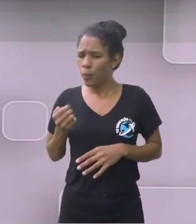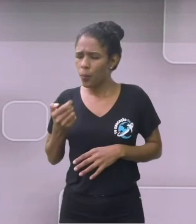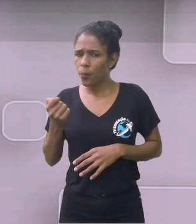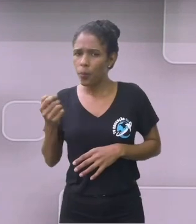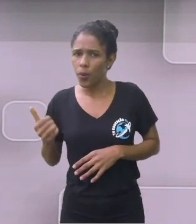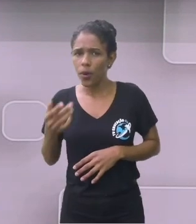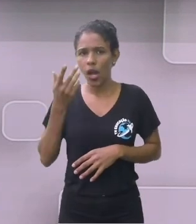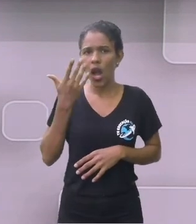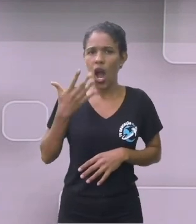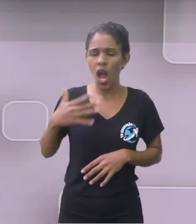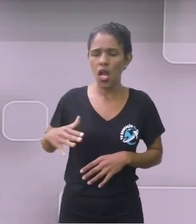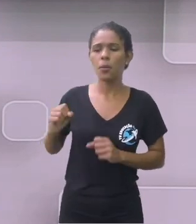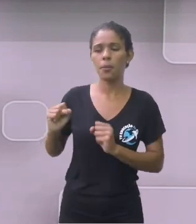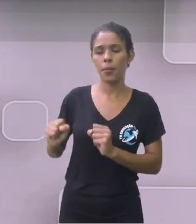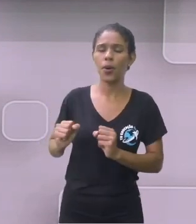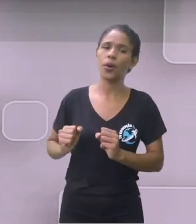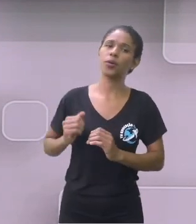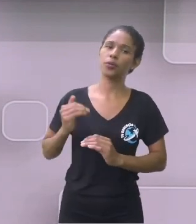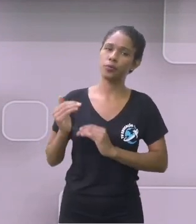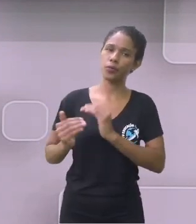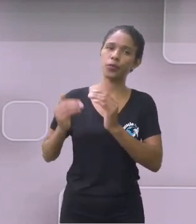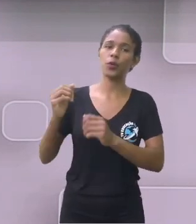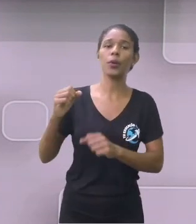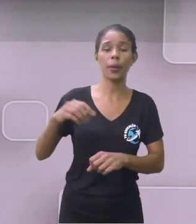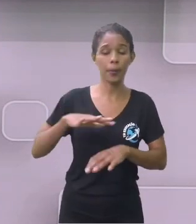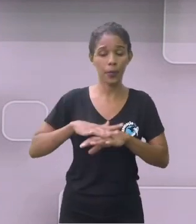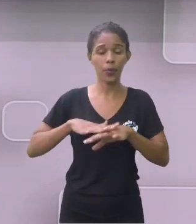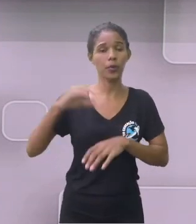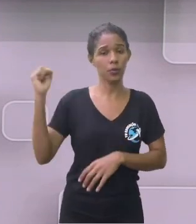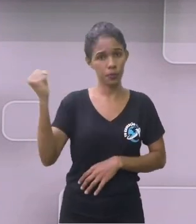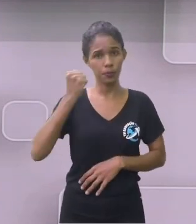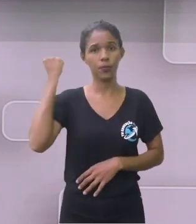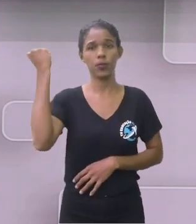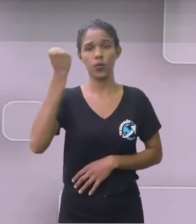mais severos com sintomas de pneumonia grave.